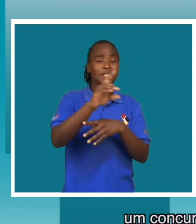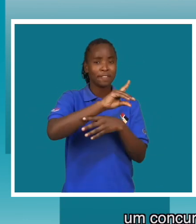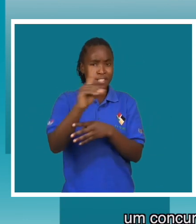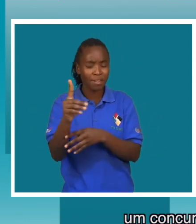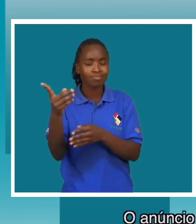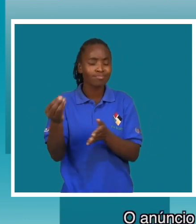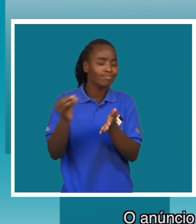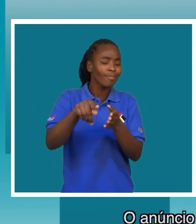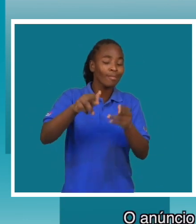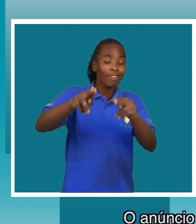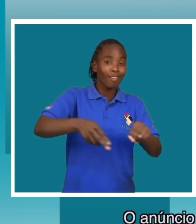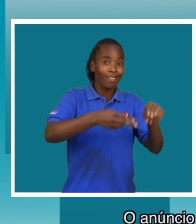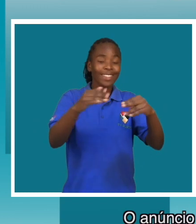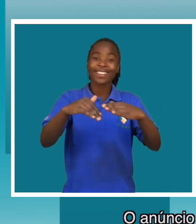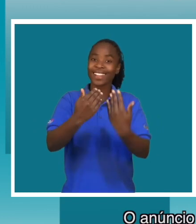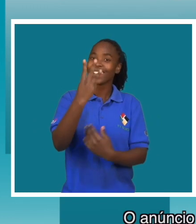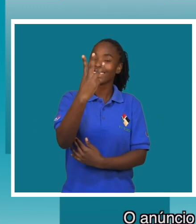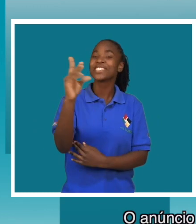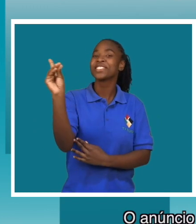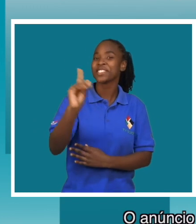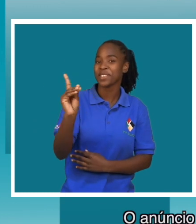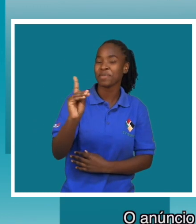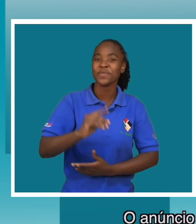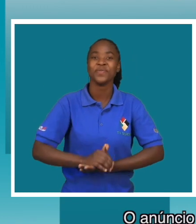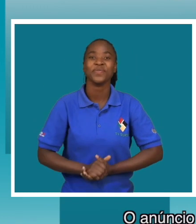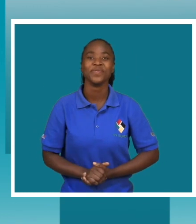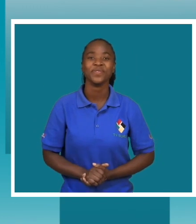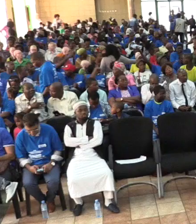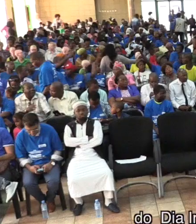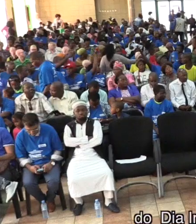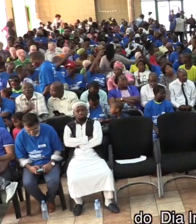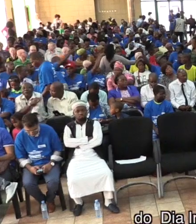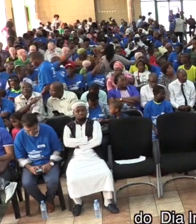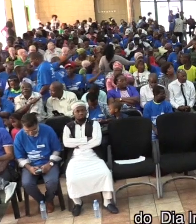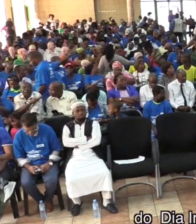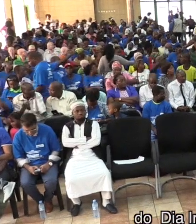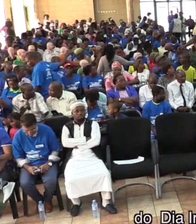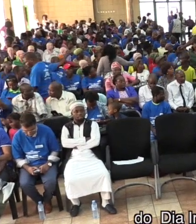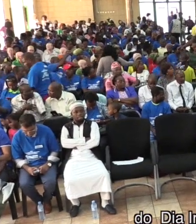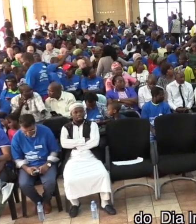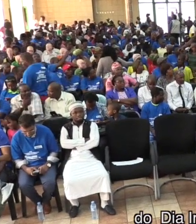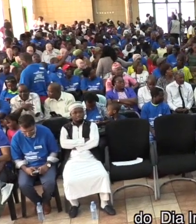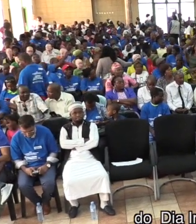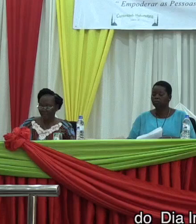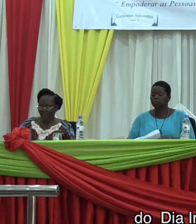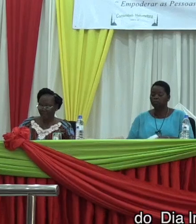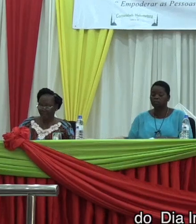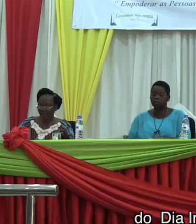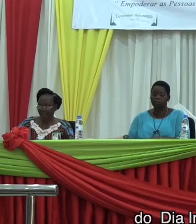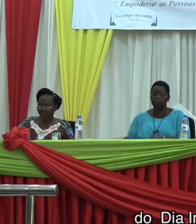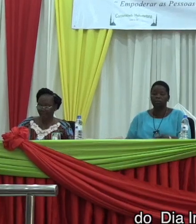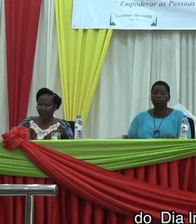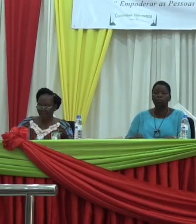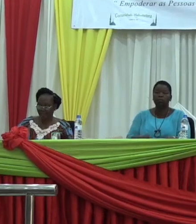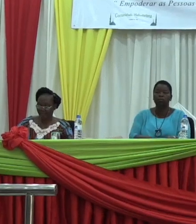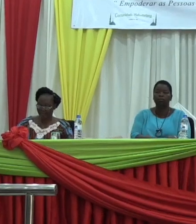Ação Social. O anúncio foi feito durante a celebração do Dia Internacional da Pessoa com Deficiência, assinalado